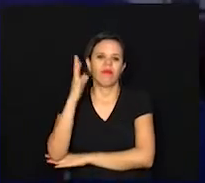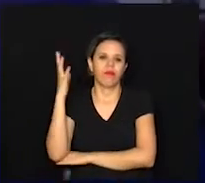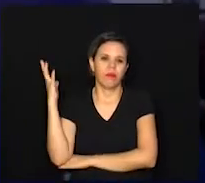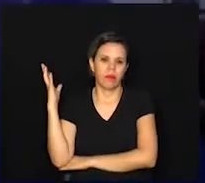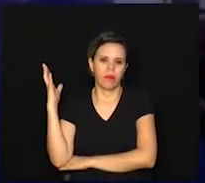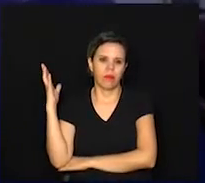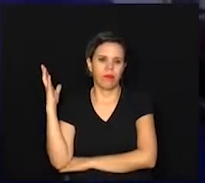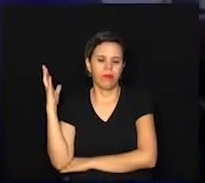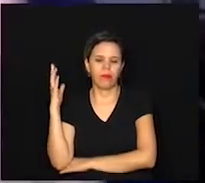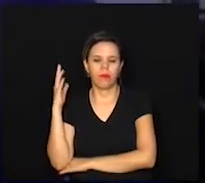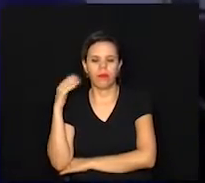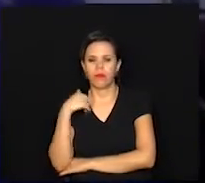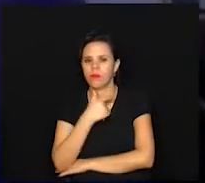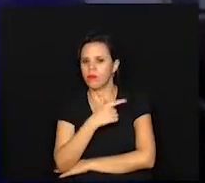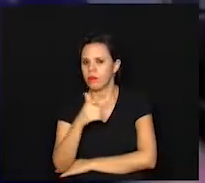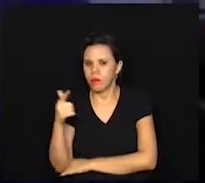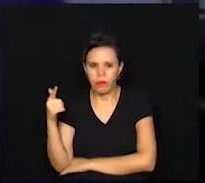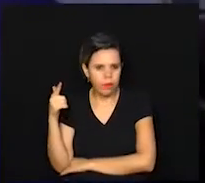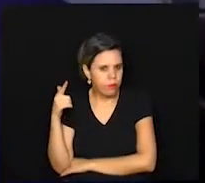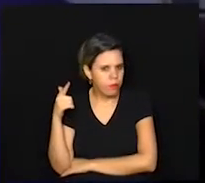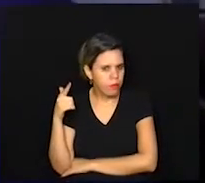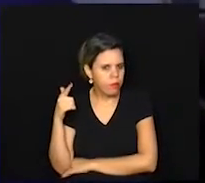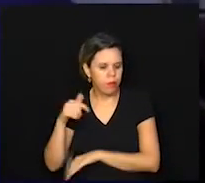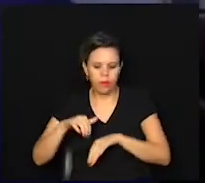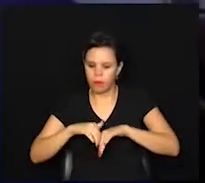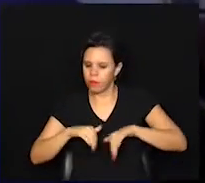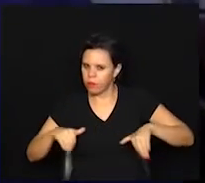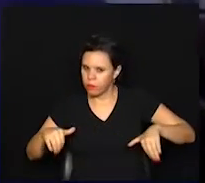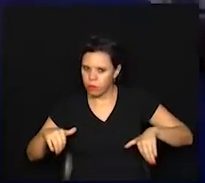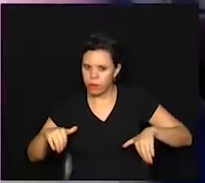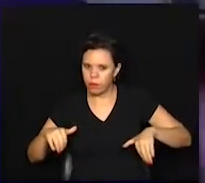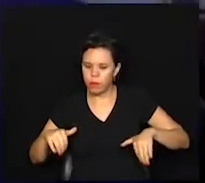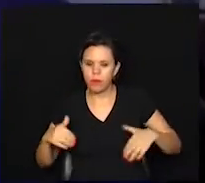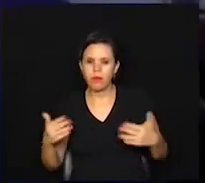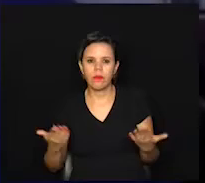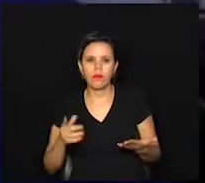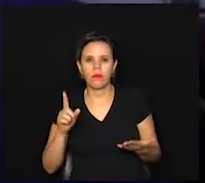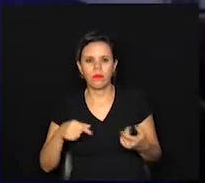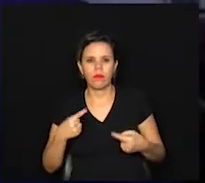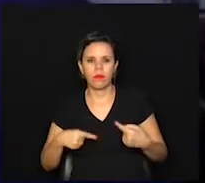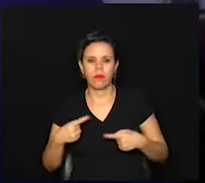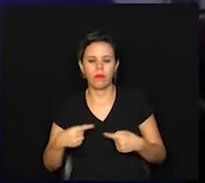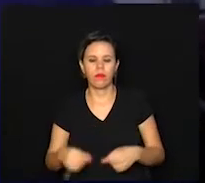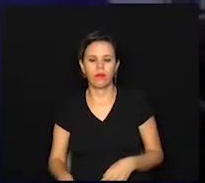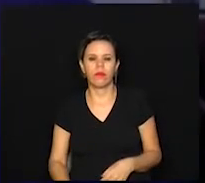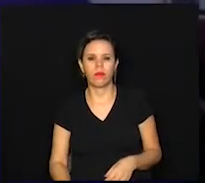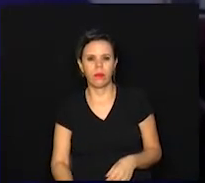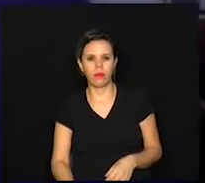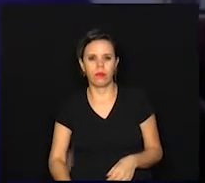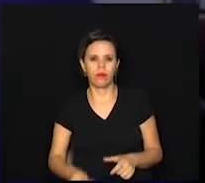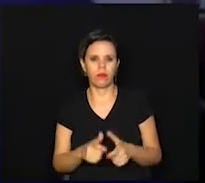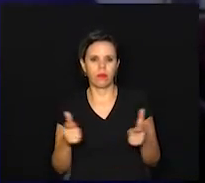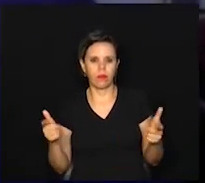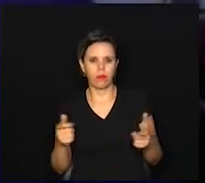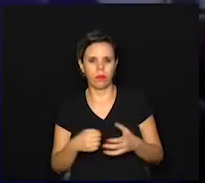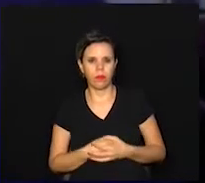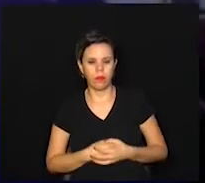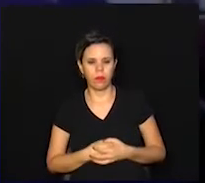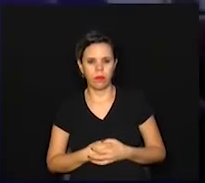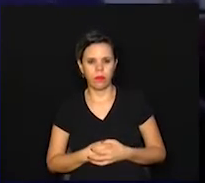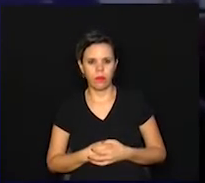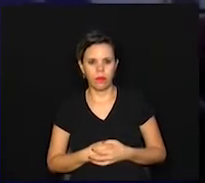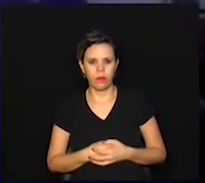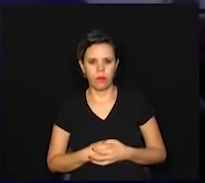questão ambiental. Não tem mais essa separação. Agora, essa é uma discussão muito, muito grande, né? A gente